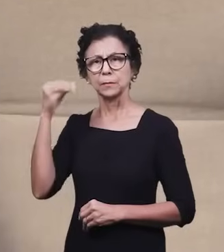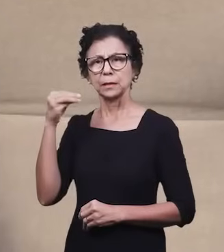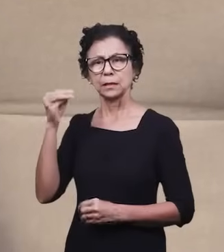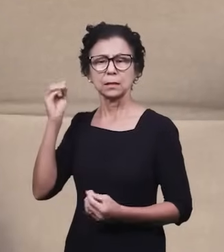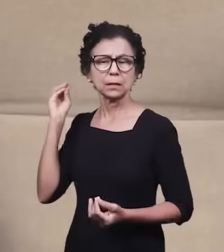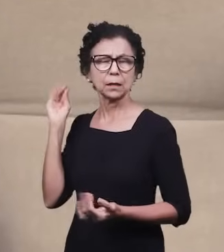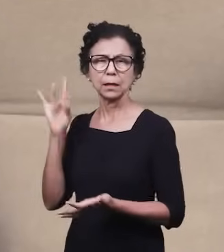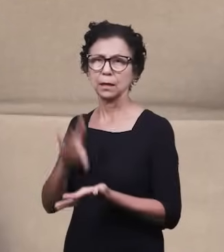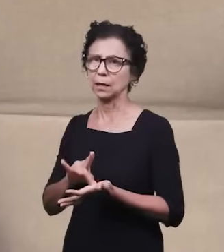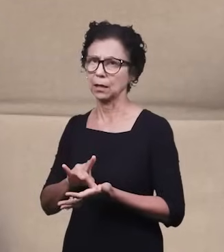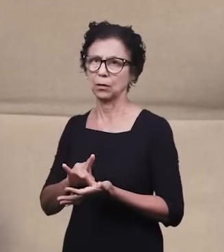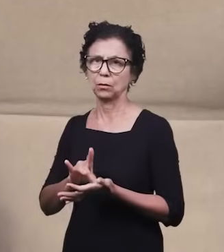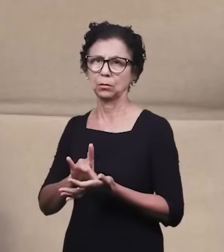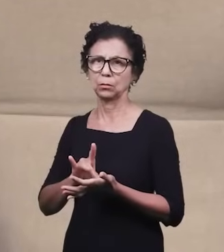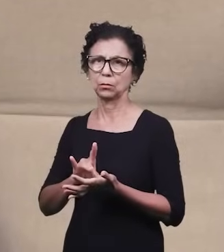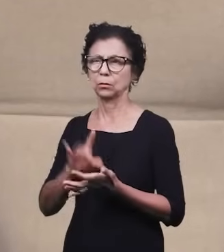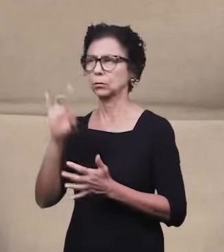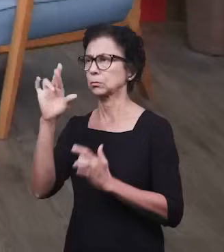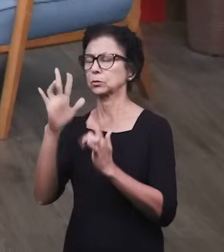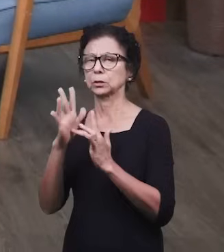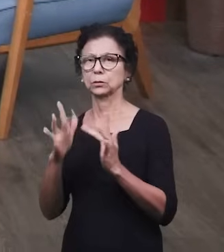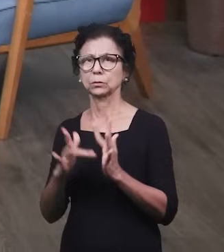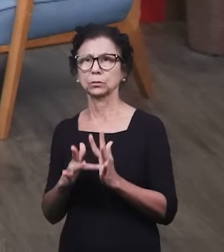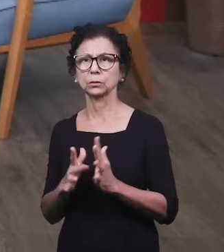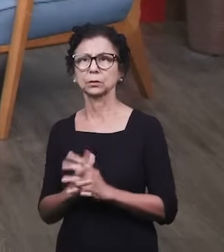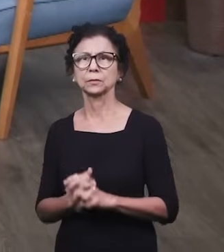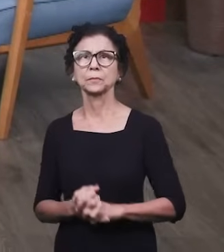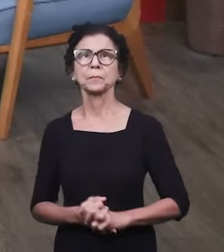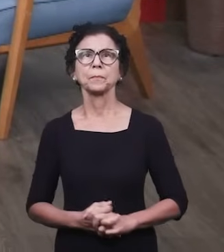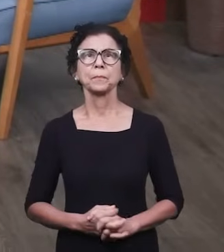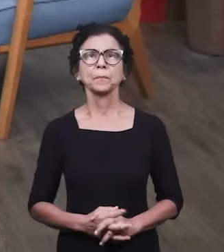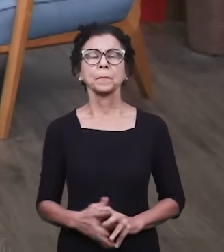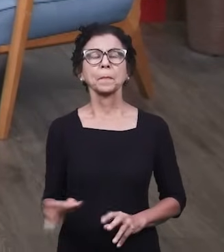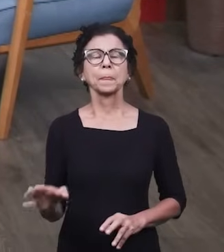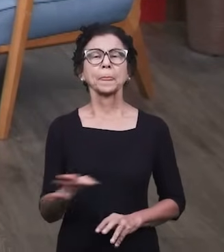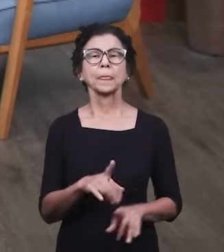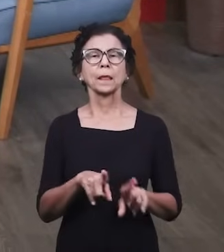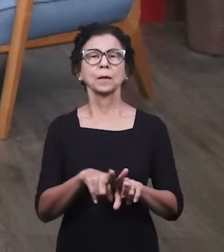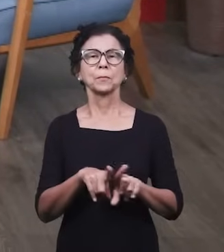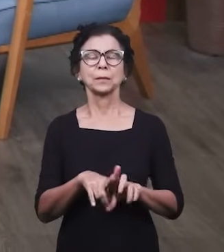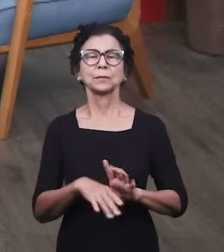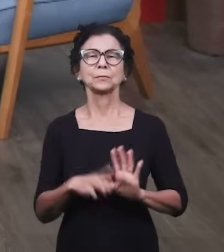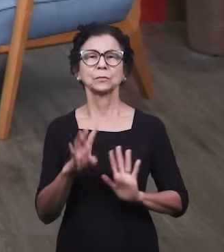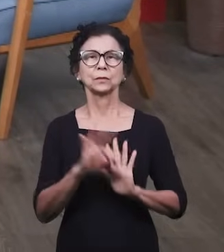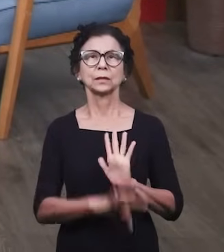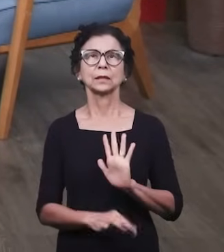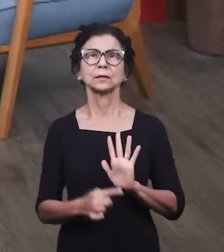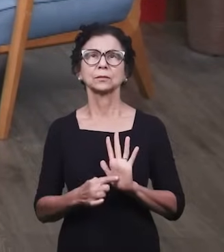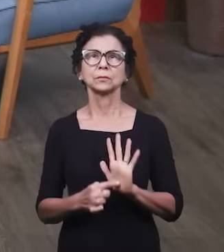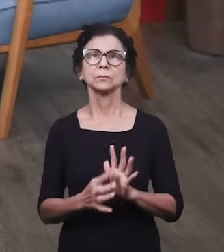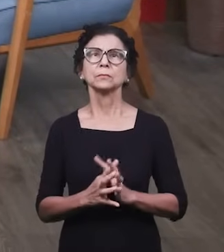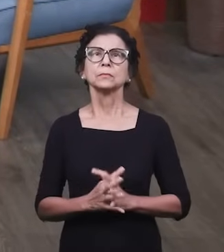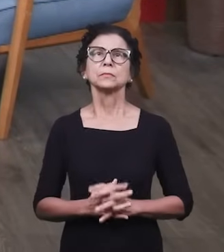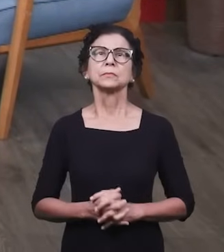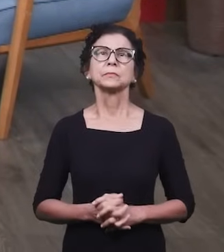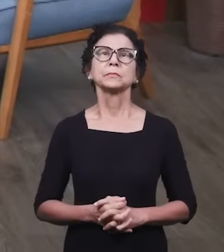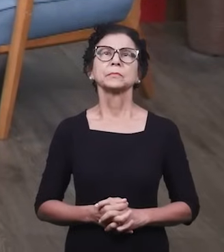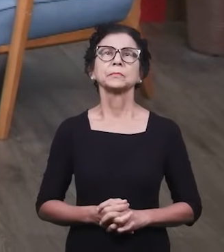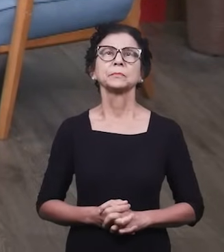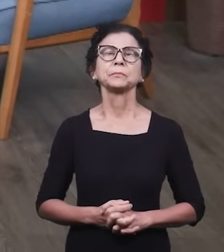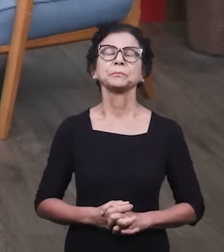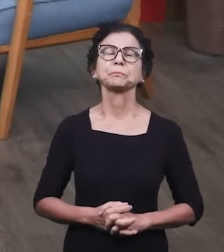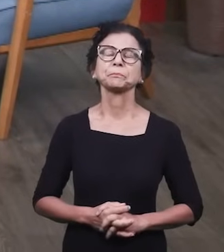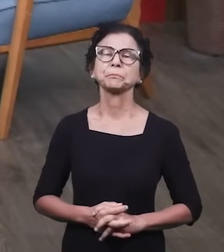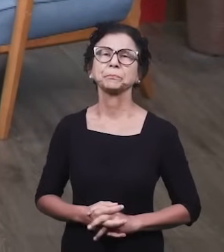teve com a revelação de Jesus. Não, e tem, só fechando por causa Claro. do nosso tempo, mas tem um outro texto que ele diz que quando isso aconteceu,